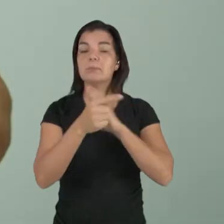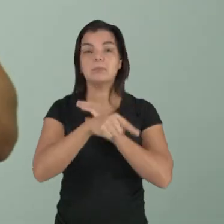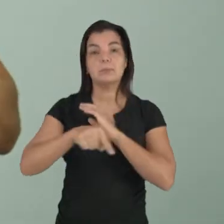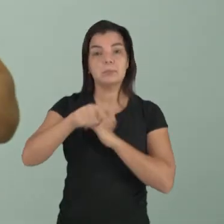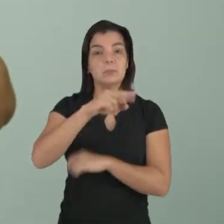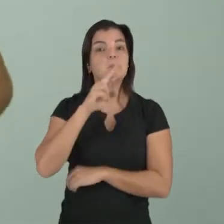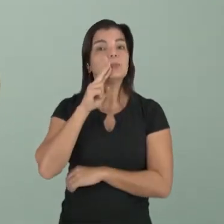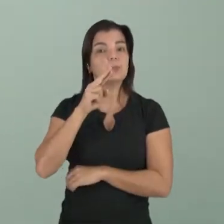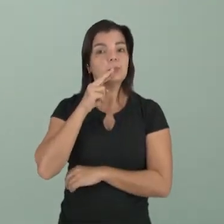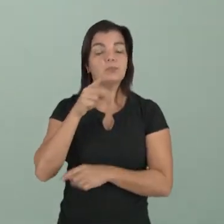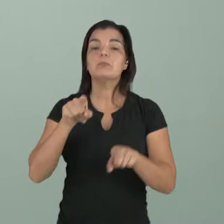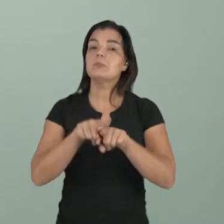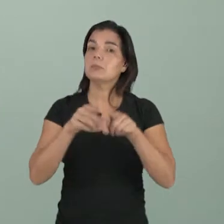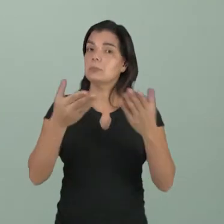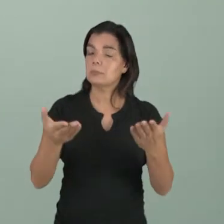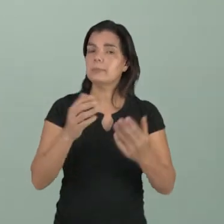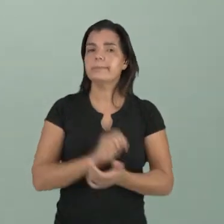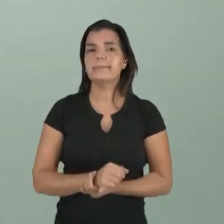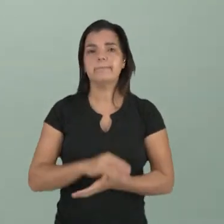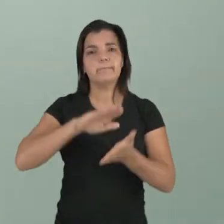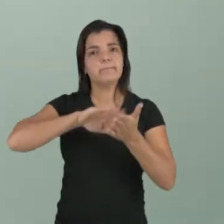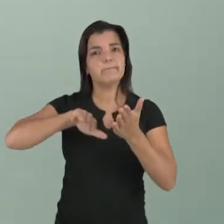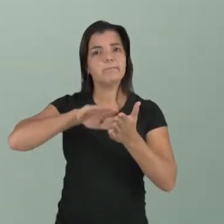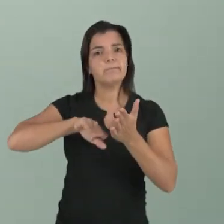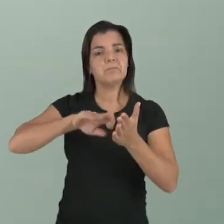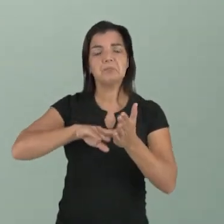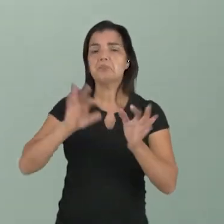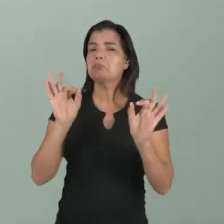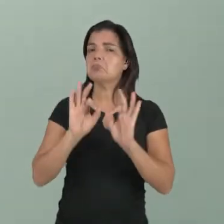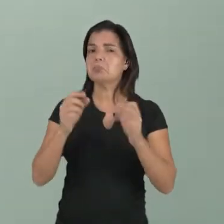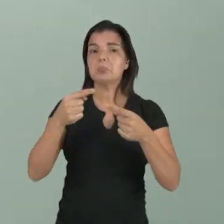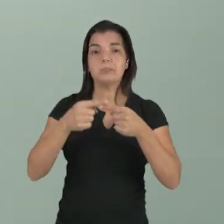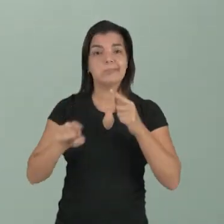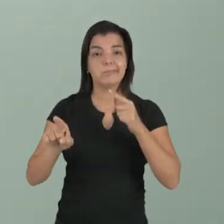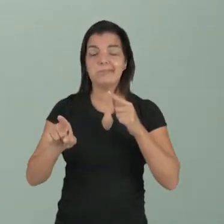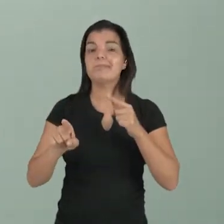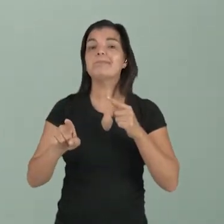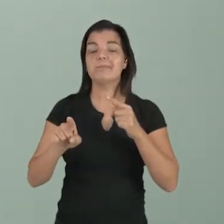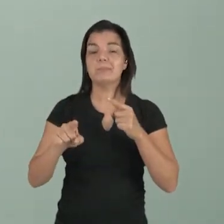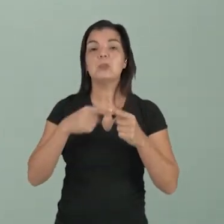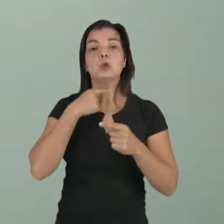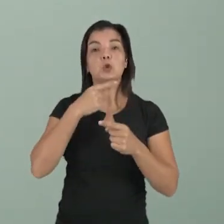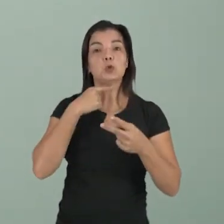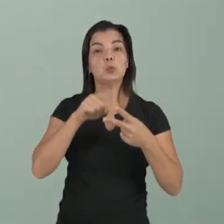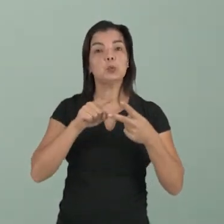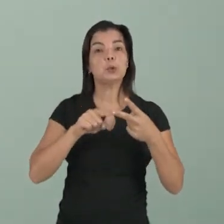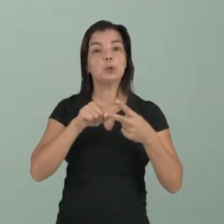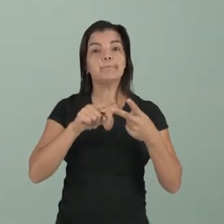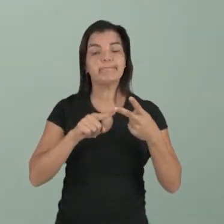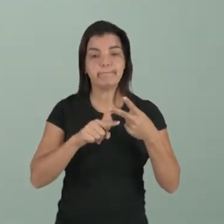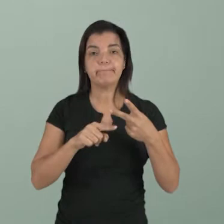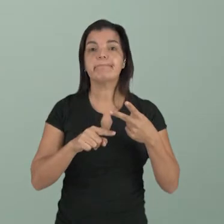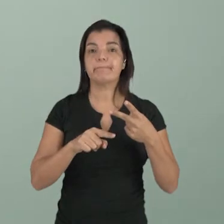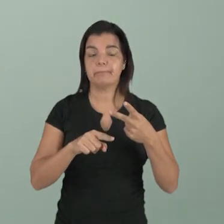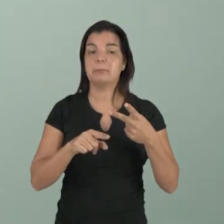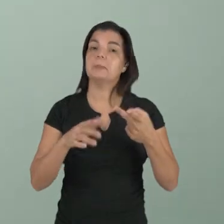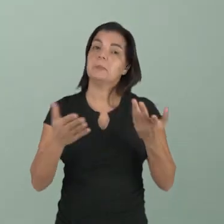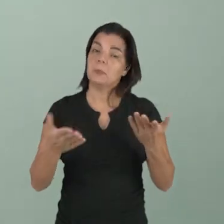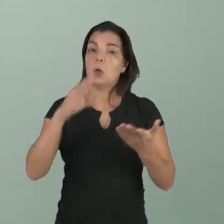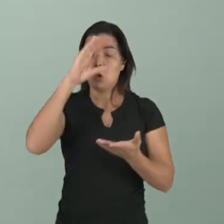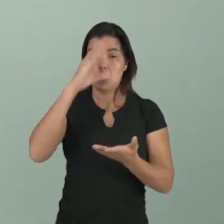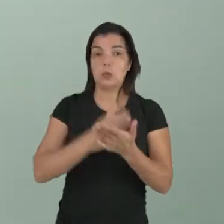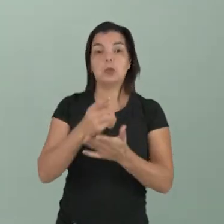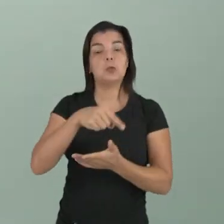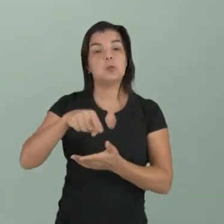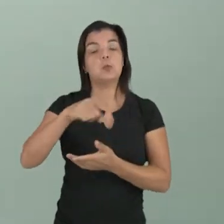estiver respondendo uma questão dessa aí, você vai eliminando aquelas que não tem nada a ver, que geralmente você vai ficar em dúvida em duas. Que no caso aí, eu acredito